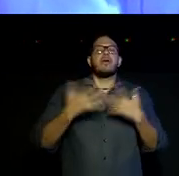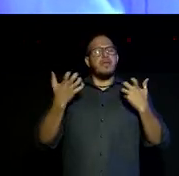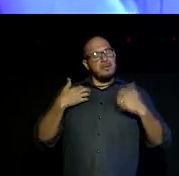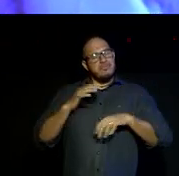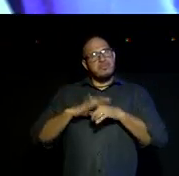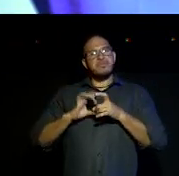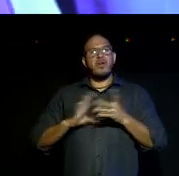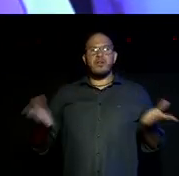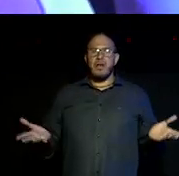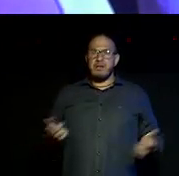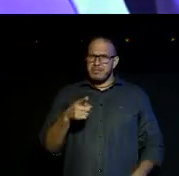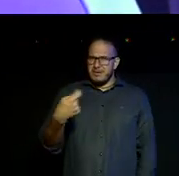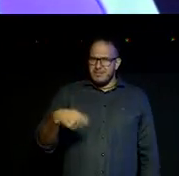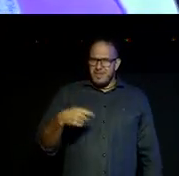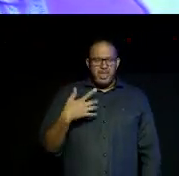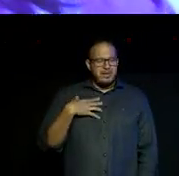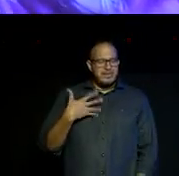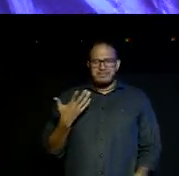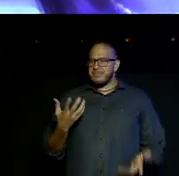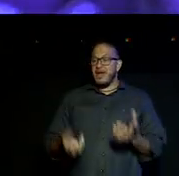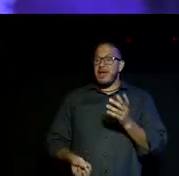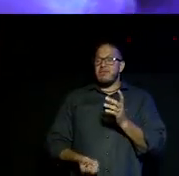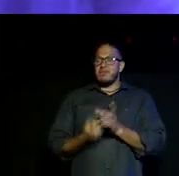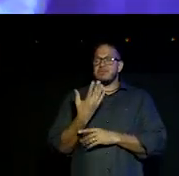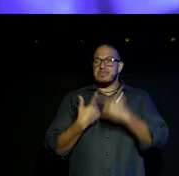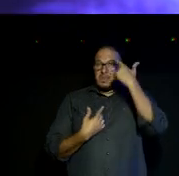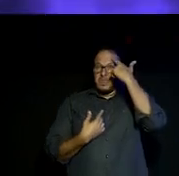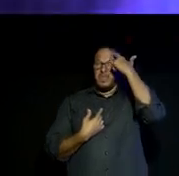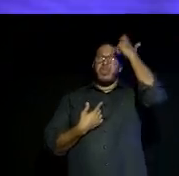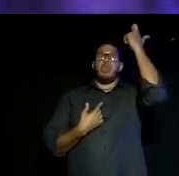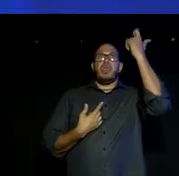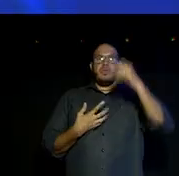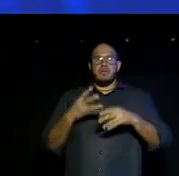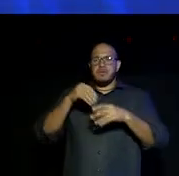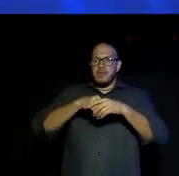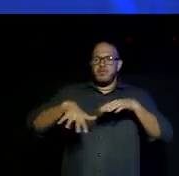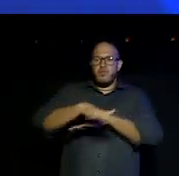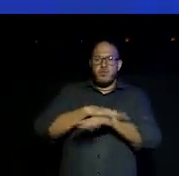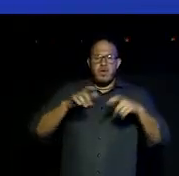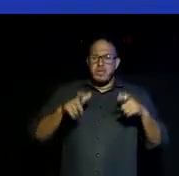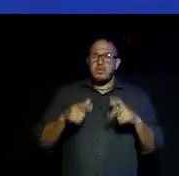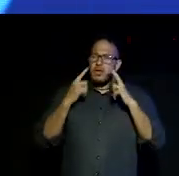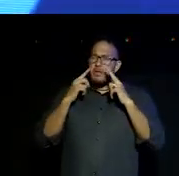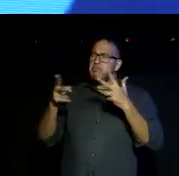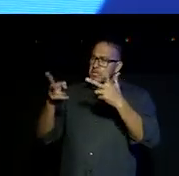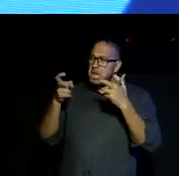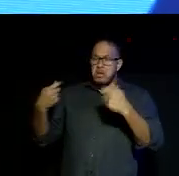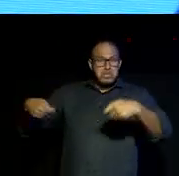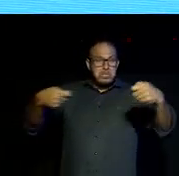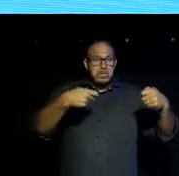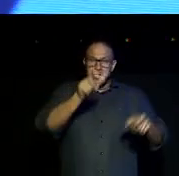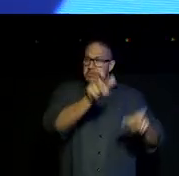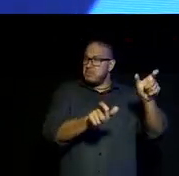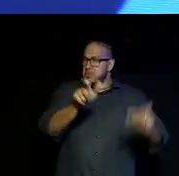se despojar. Essa necessidade não nasceu de uma invenção criativa no laboratório. Nasceu de uma percepção da necessidade